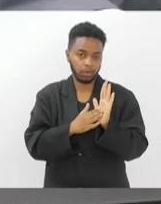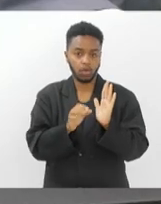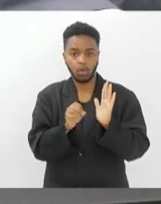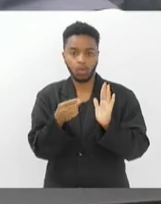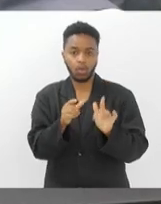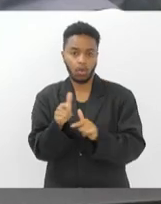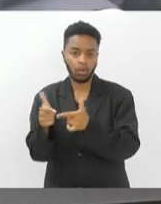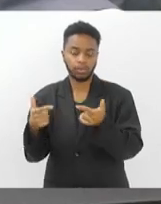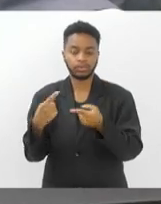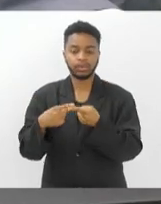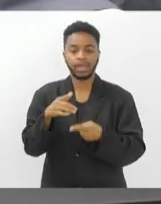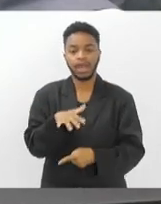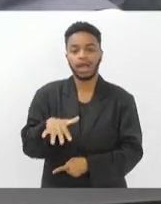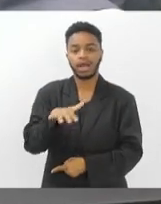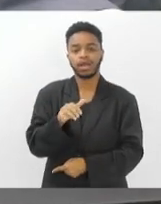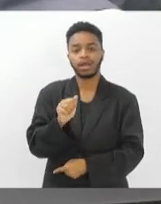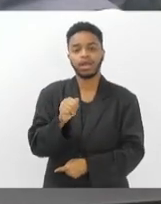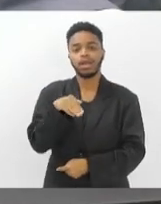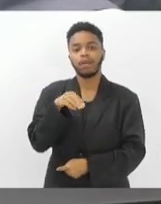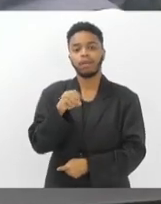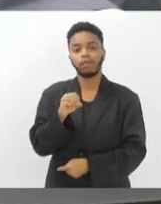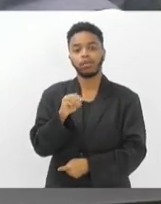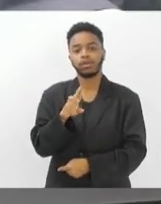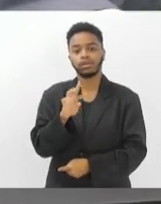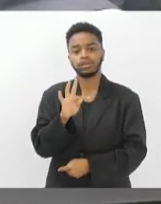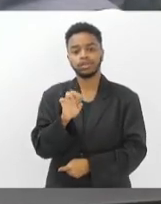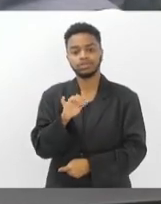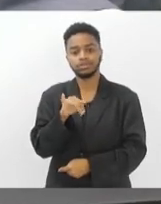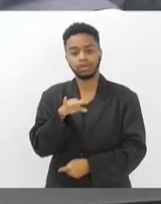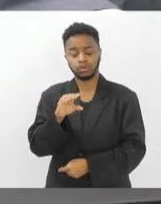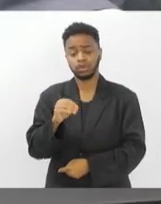de amortecimento ela já existe, está